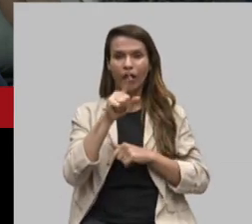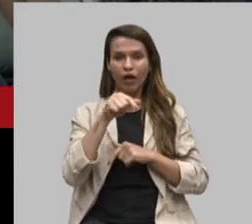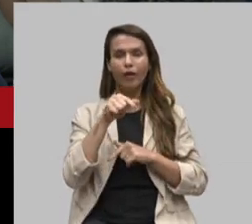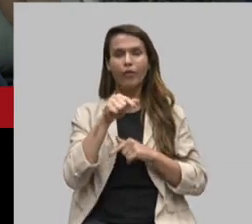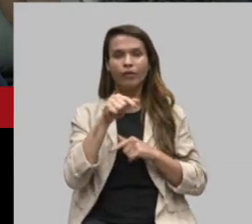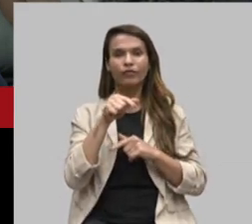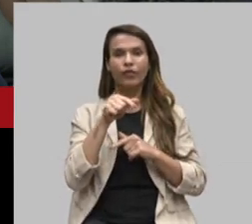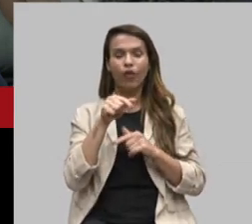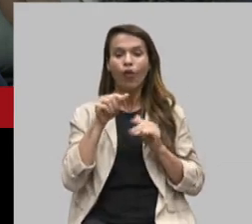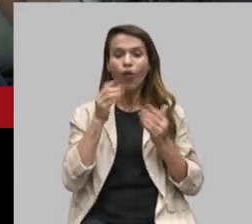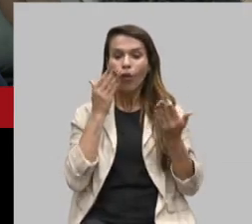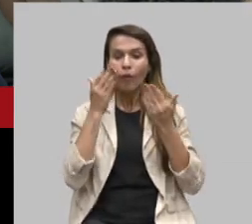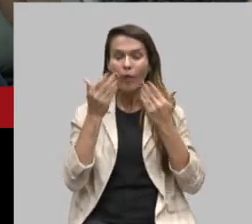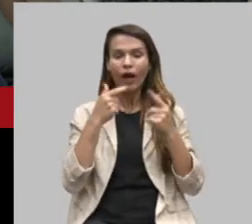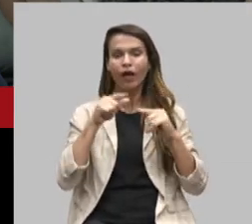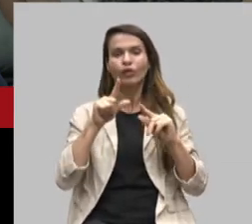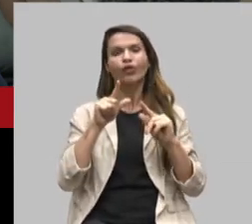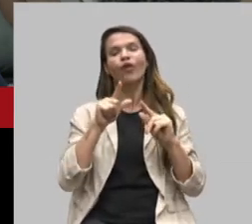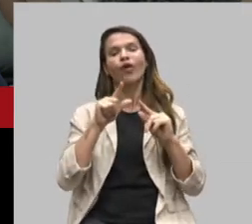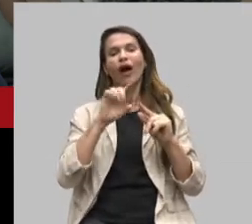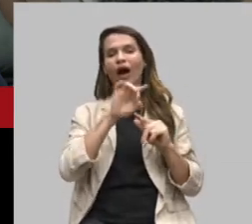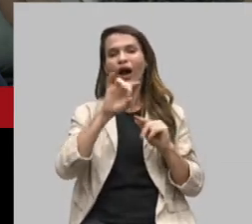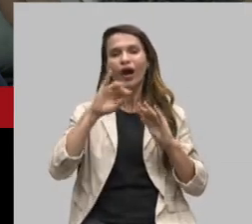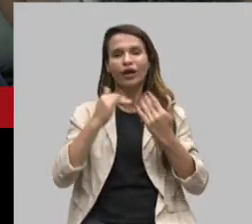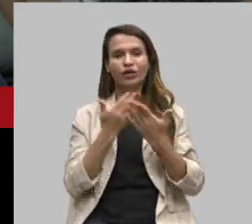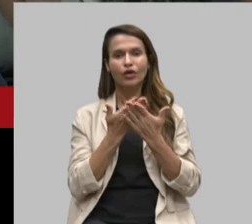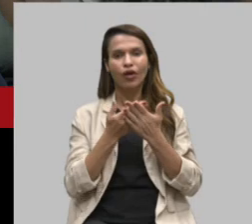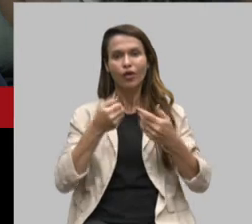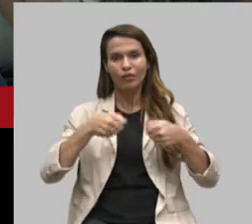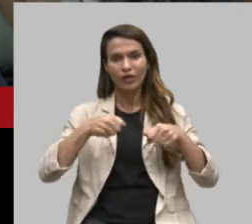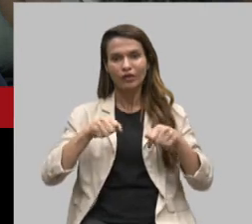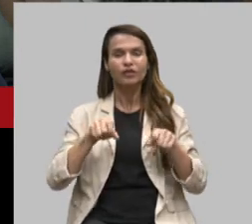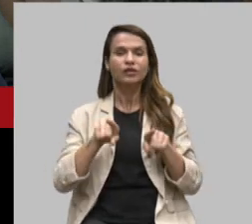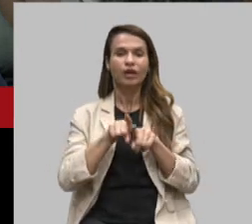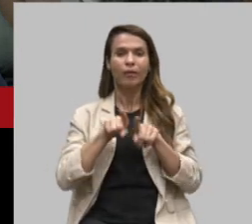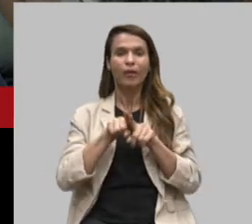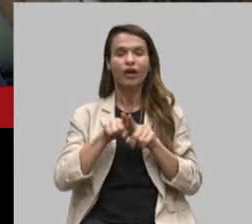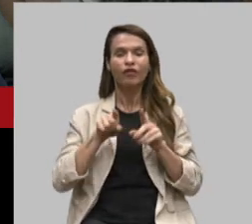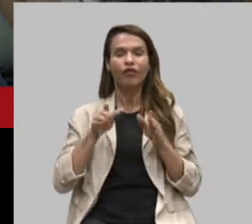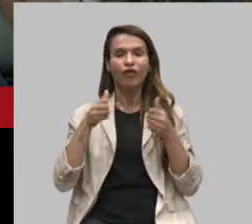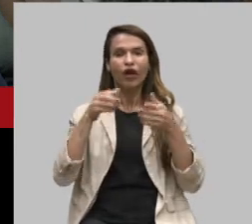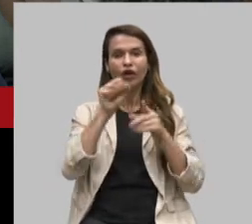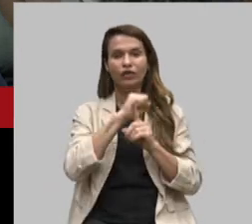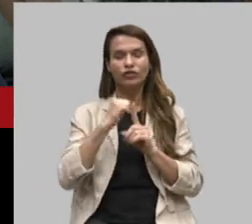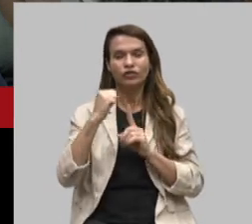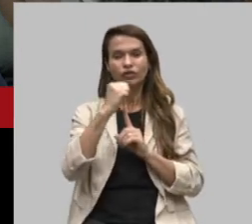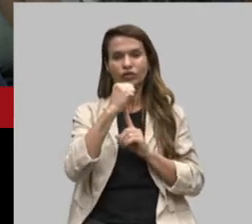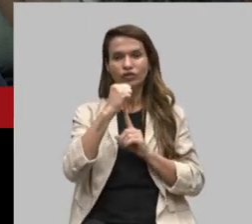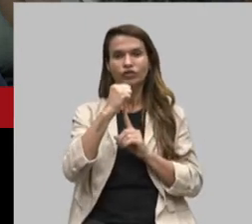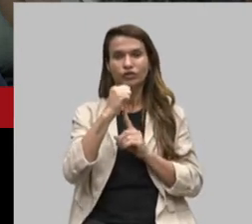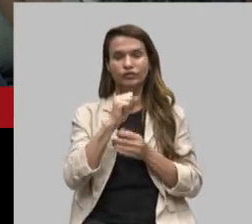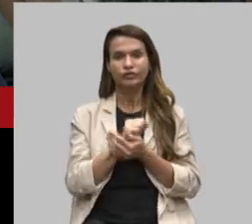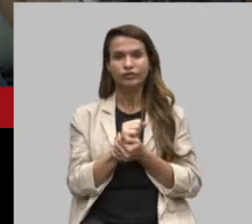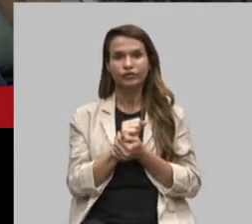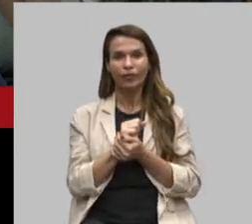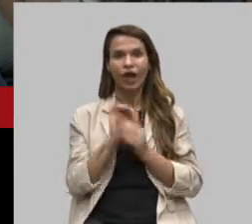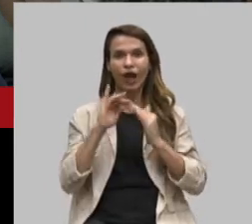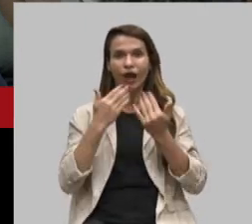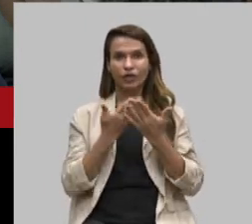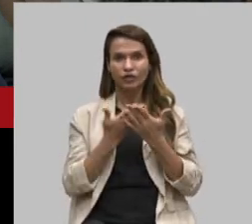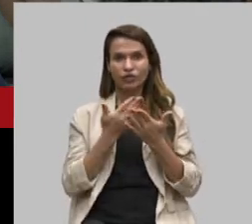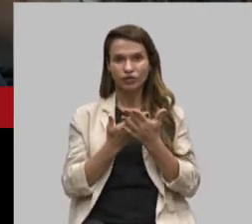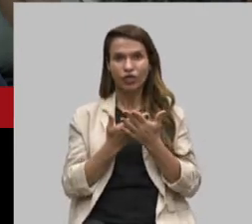escola e todo todos nós sabemos Aqui de acordo até com a sociologia que a escola só para concluir é é uma